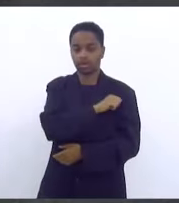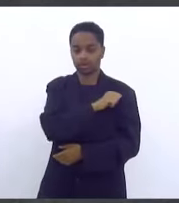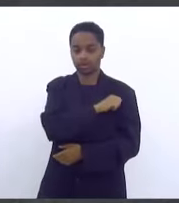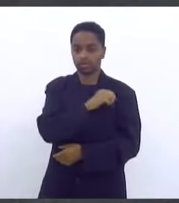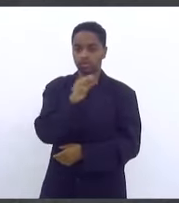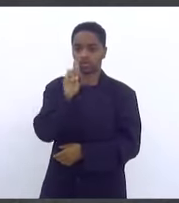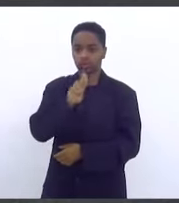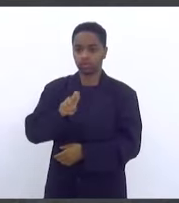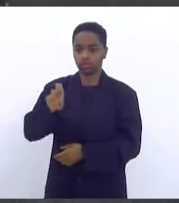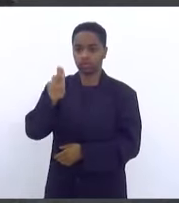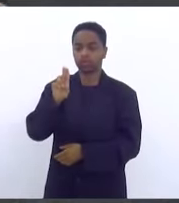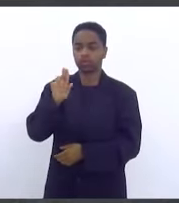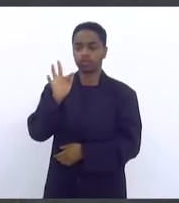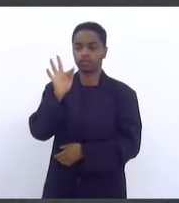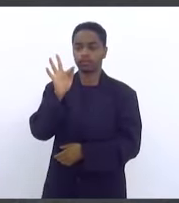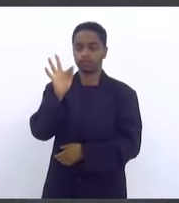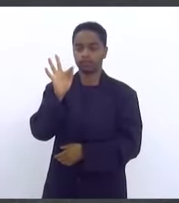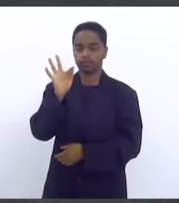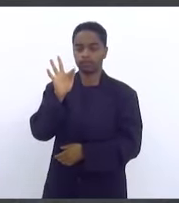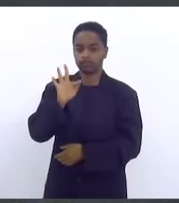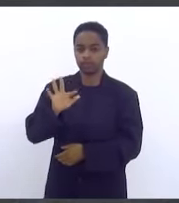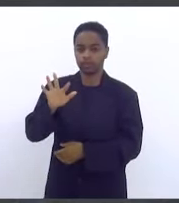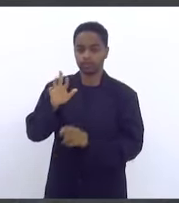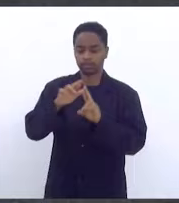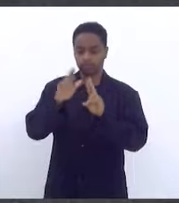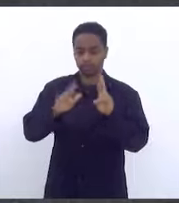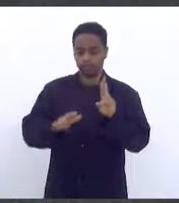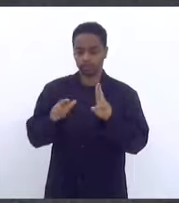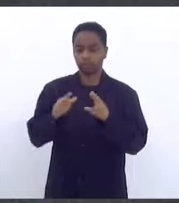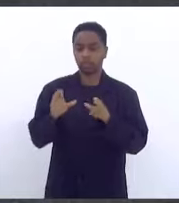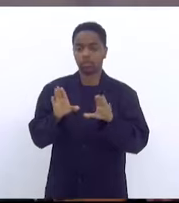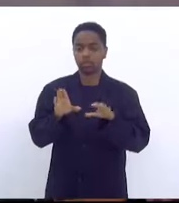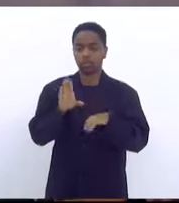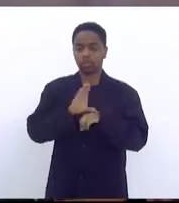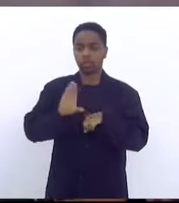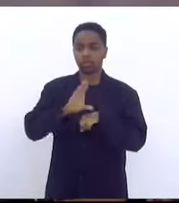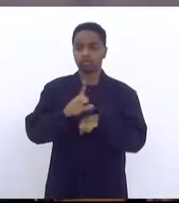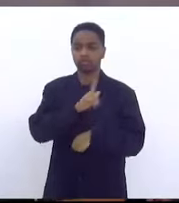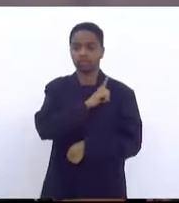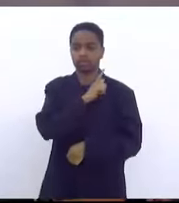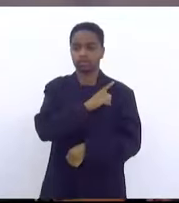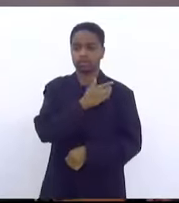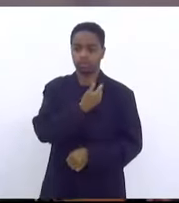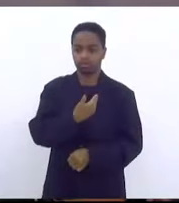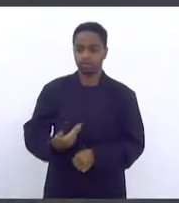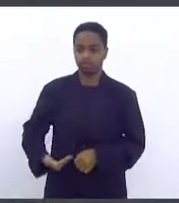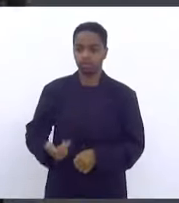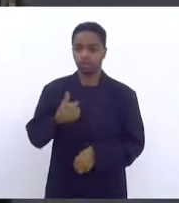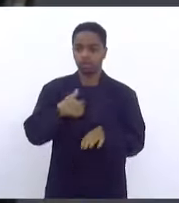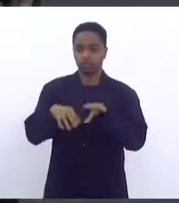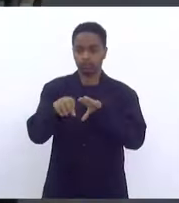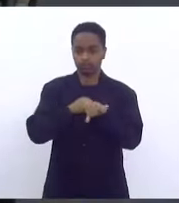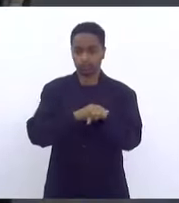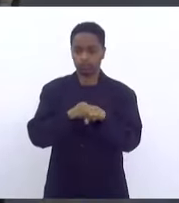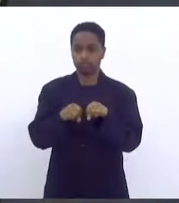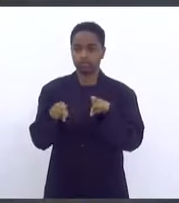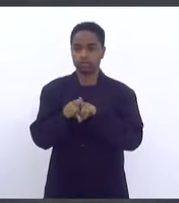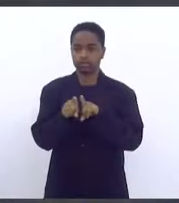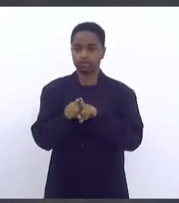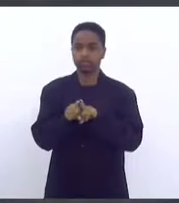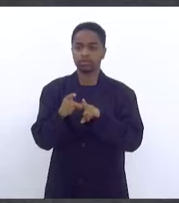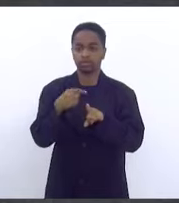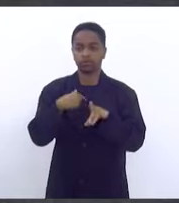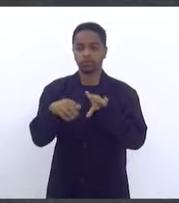da Universidade Federal do Rio de Janeiro, do curso de Gestão Pública, a universidade que me formou, na qual eu concluí